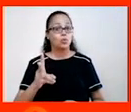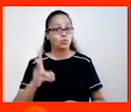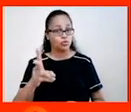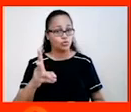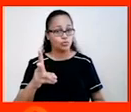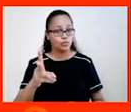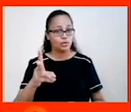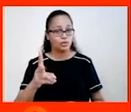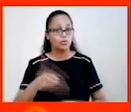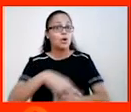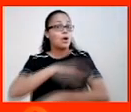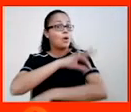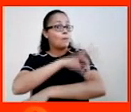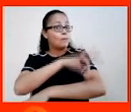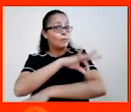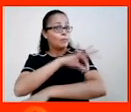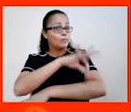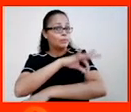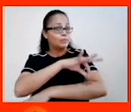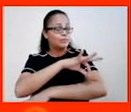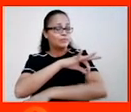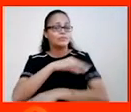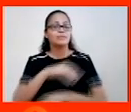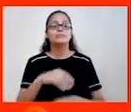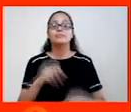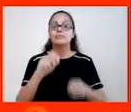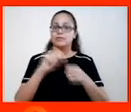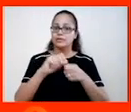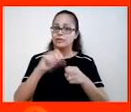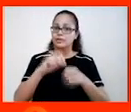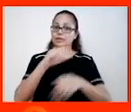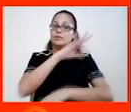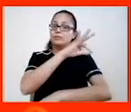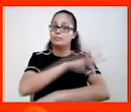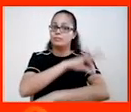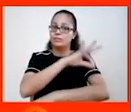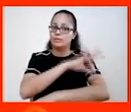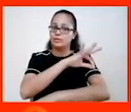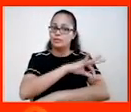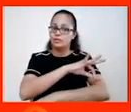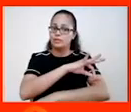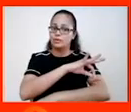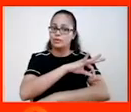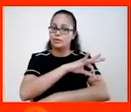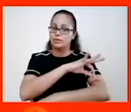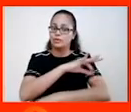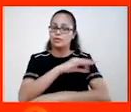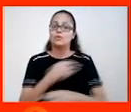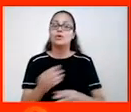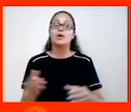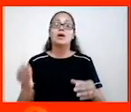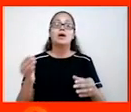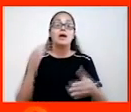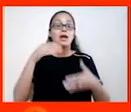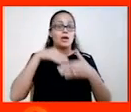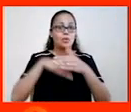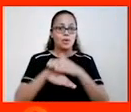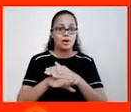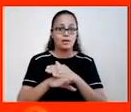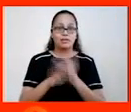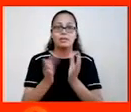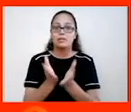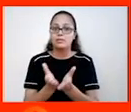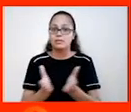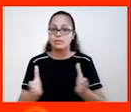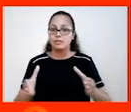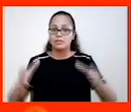Continuando então o assunto da era do petróleo, a produção de petróleo ela é medida em barris, é uma medida antiga,